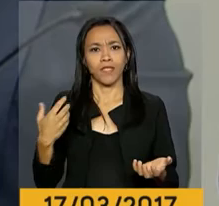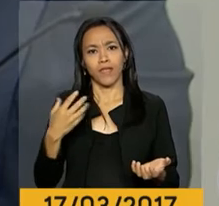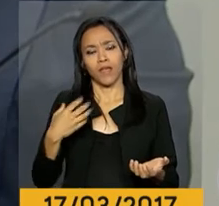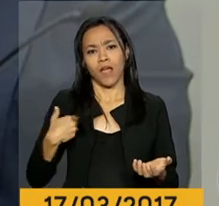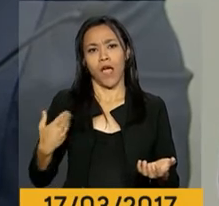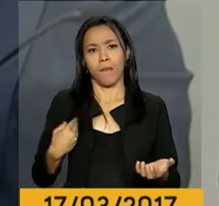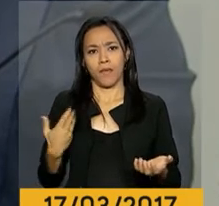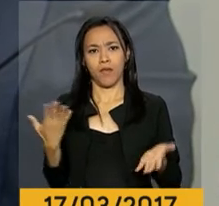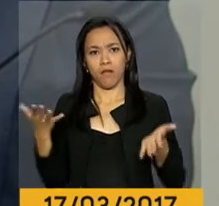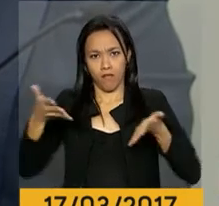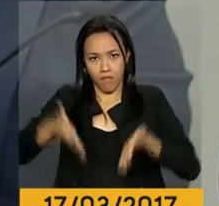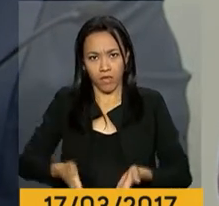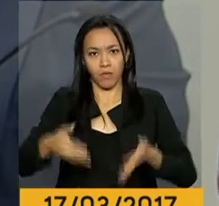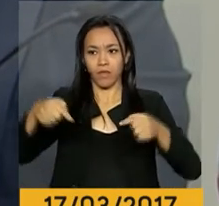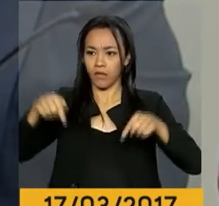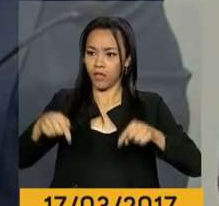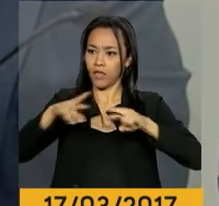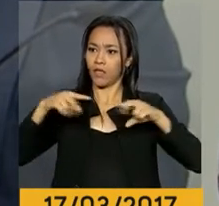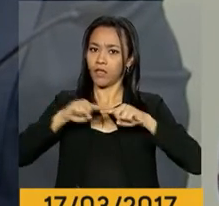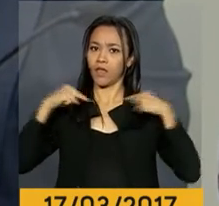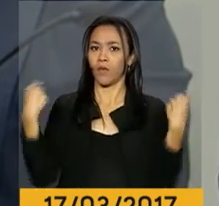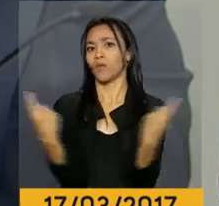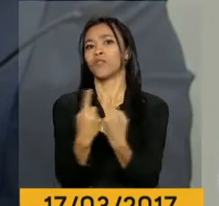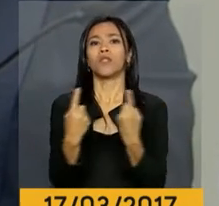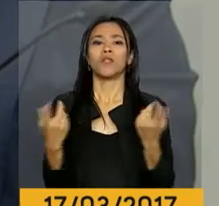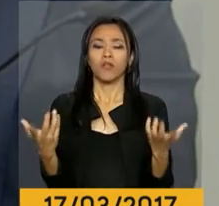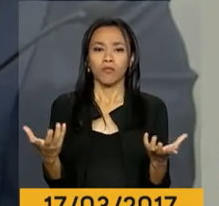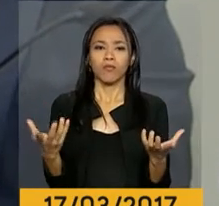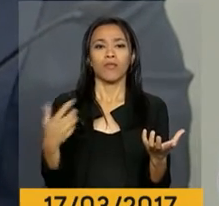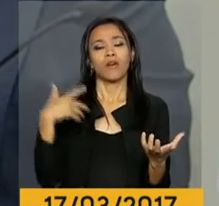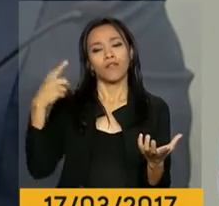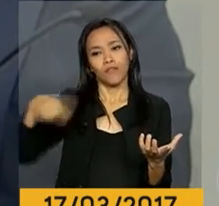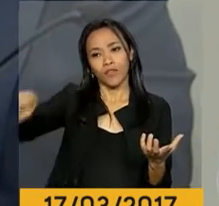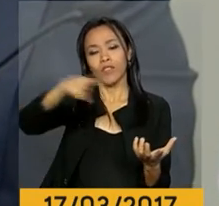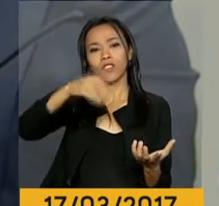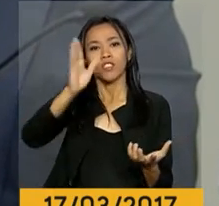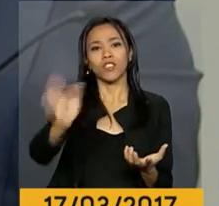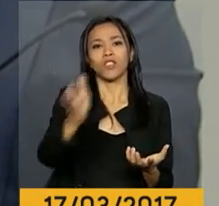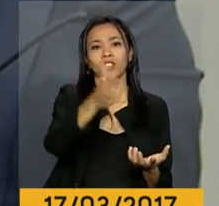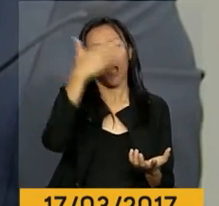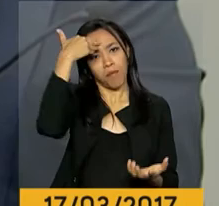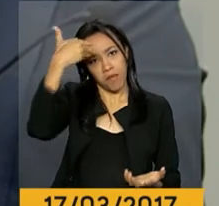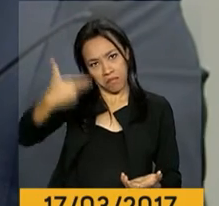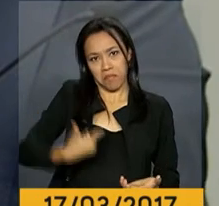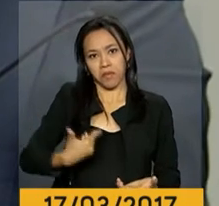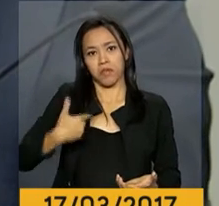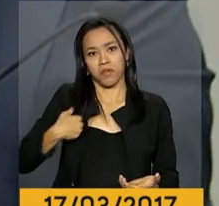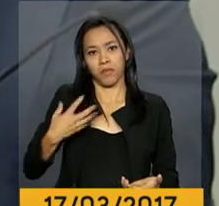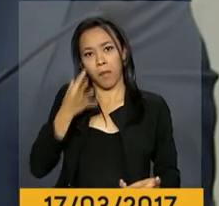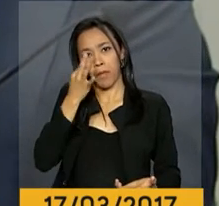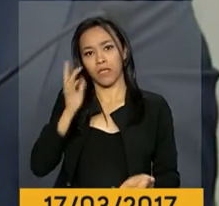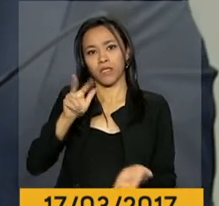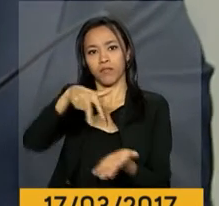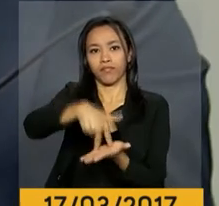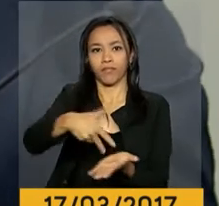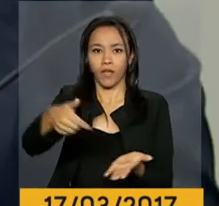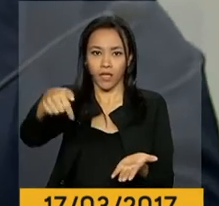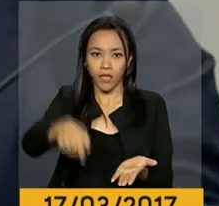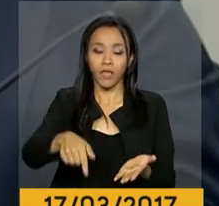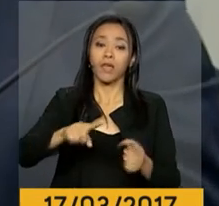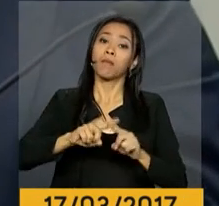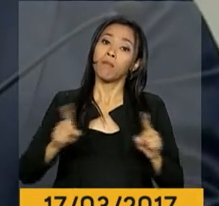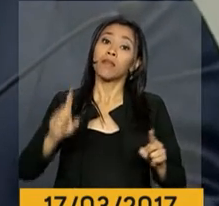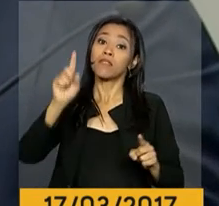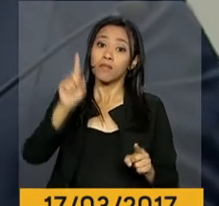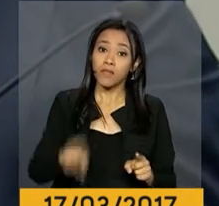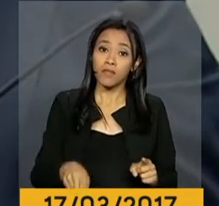aqui, embora os senhores tivessem feito agradecimentos pela presença, mas esta é a função de um chefe